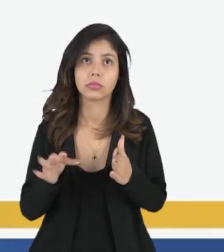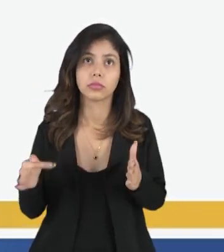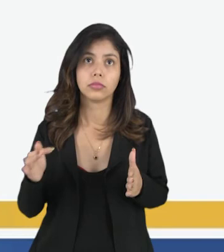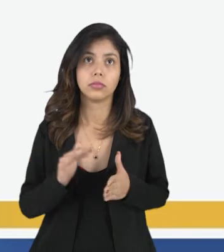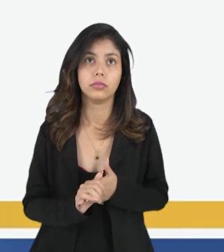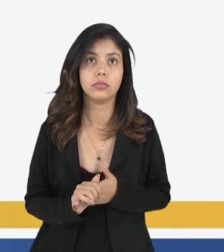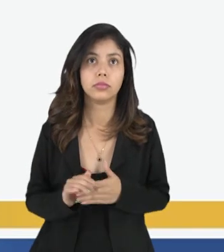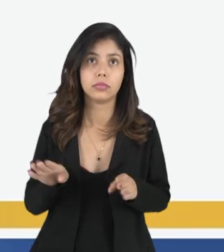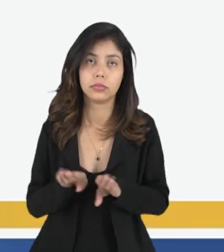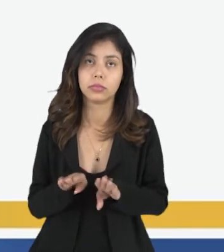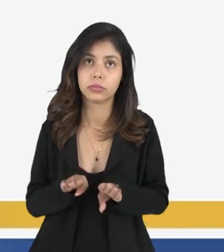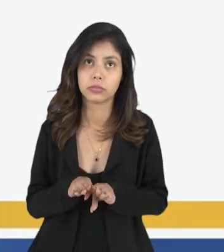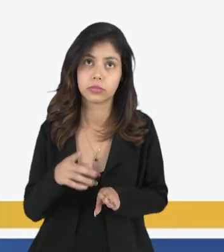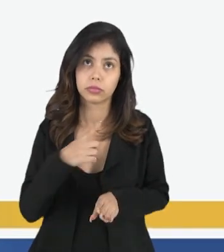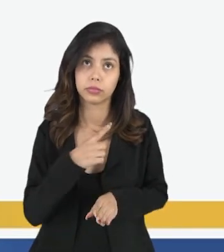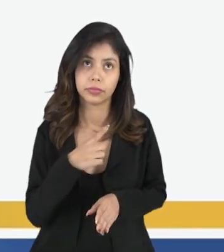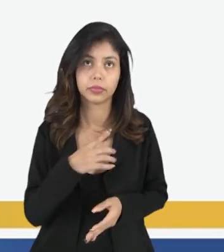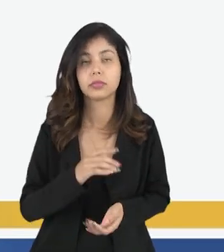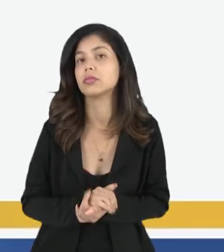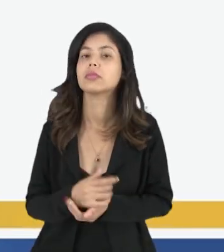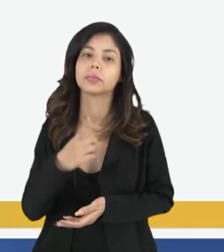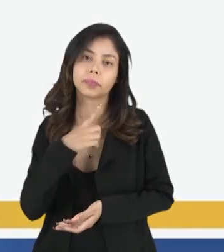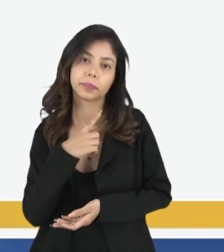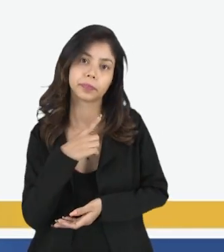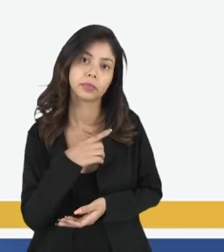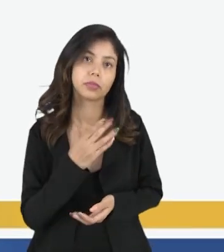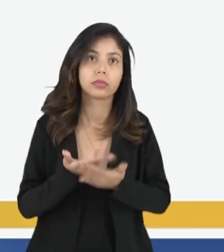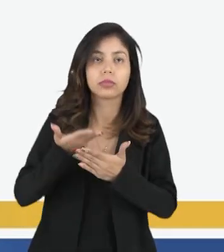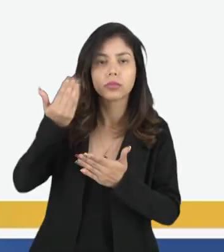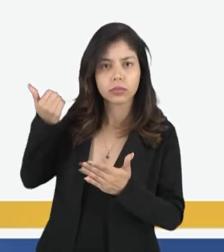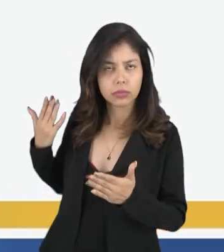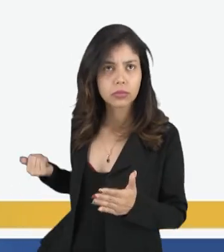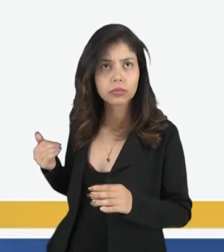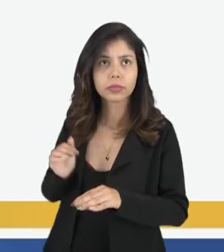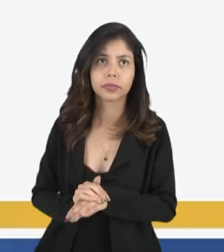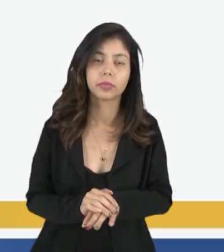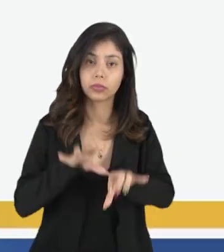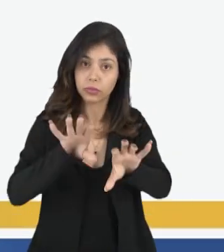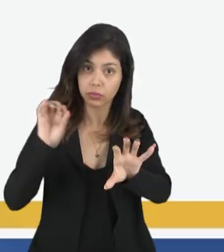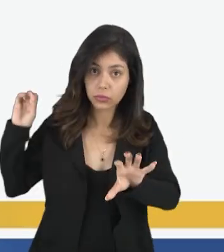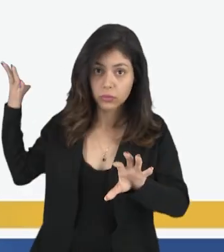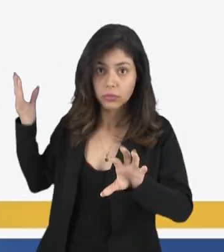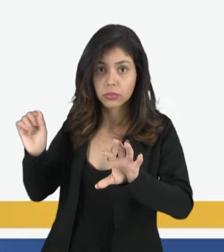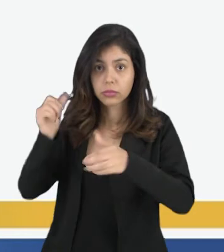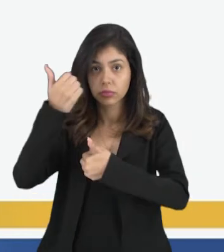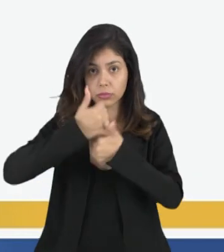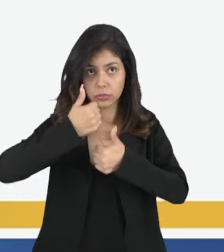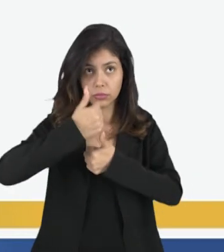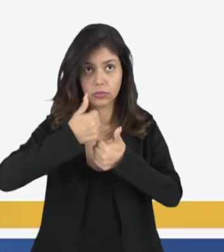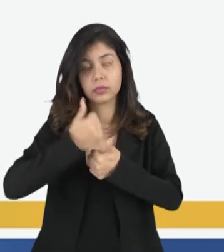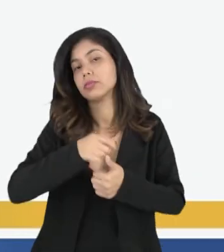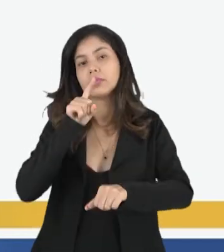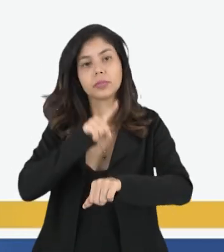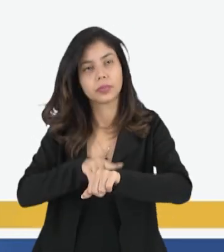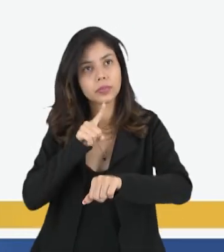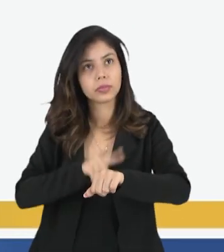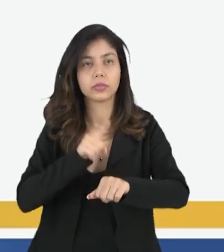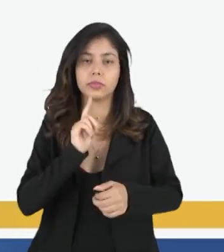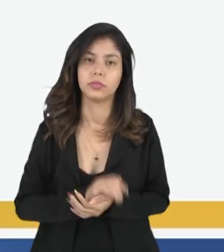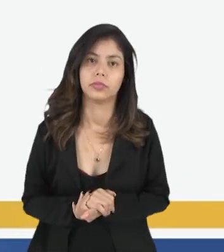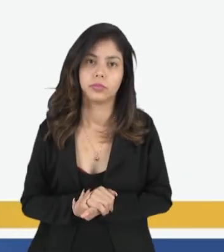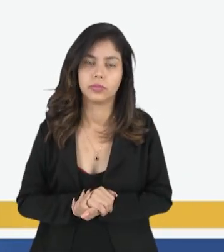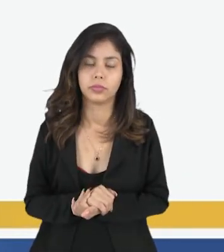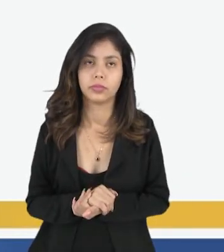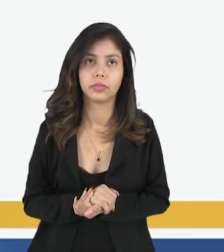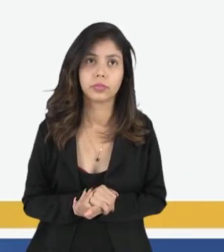horário obtida na situação anterior. Então, nesse caso, fazendo a substituição do tempo